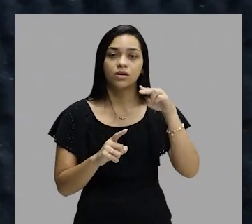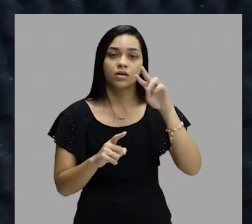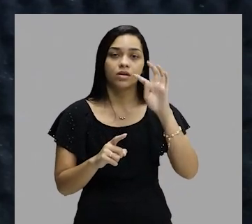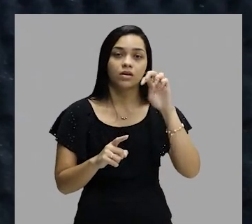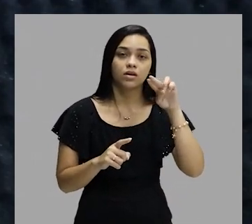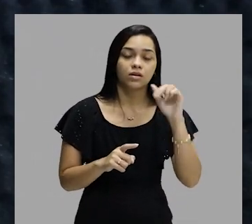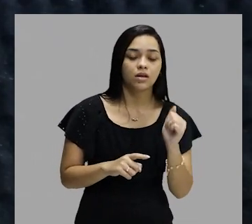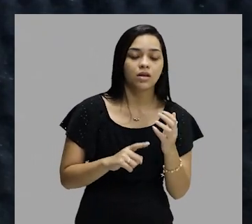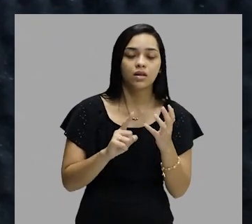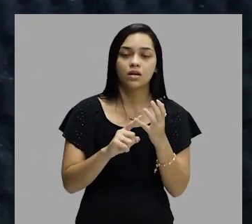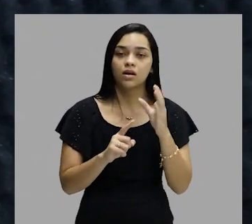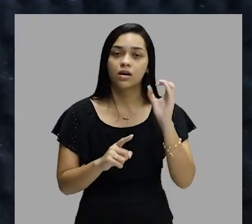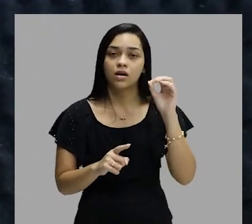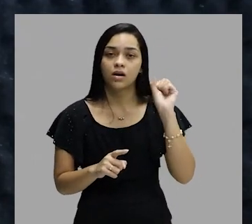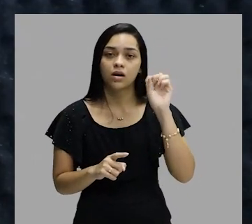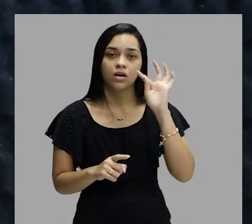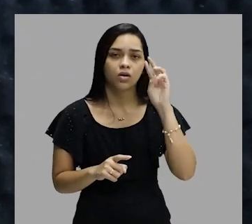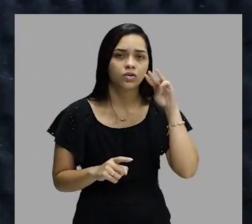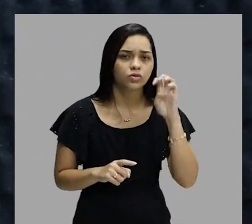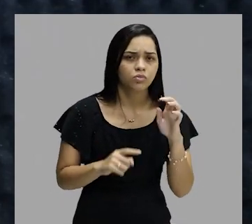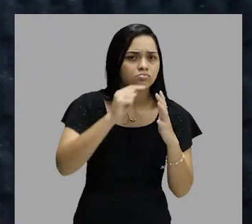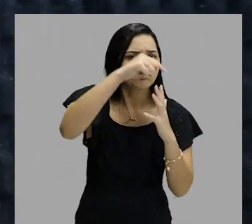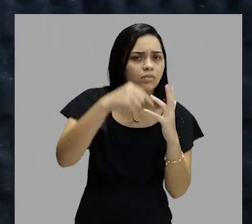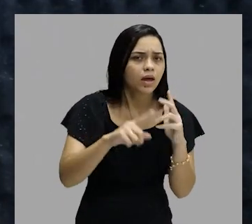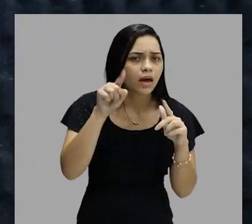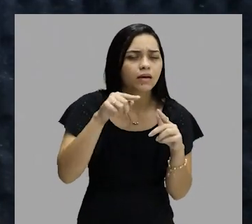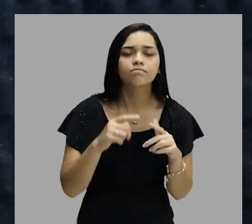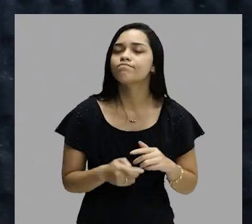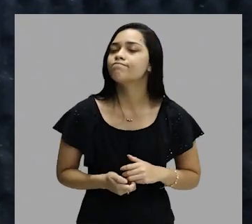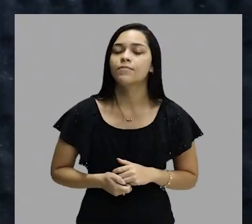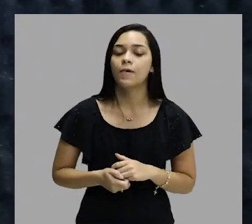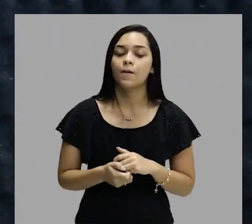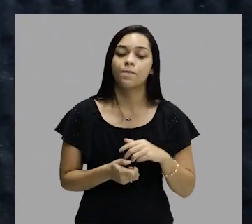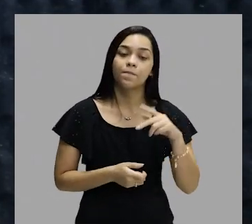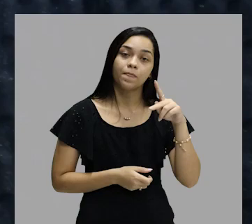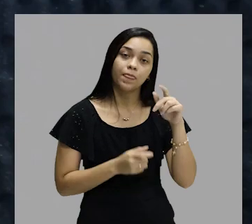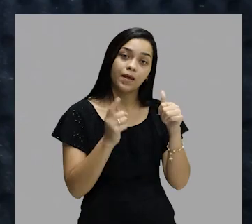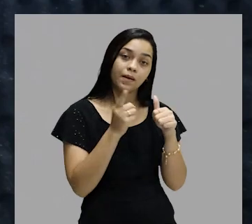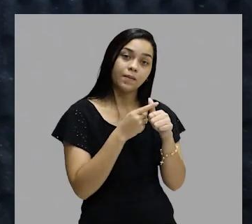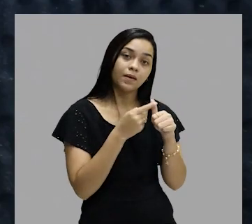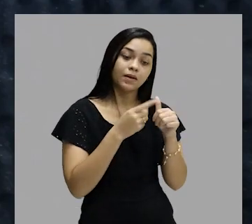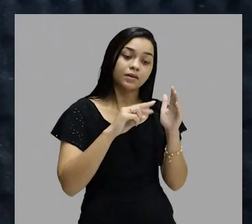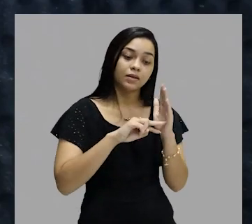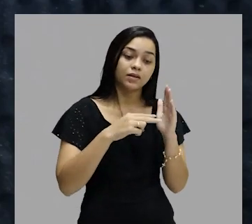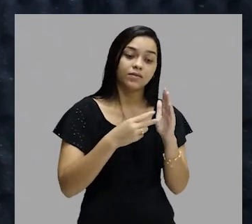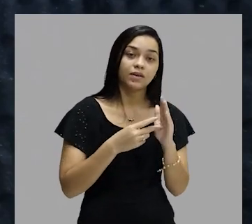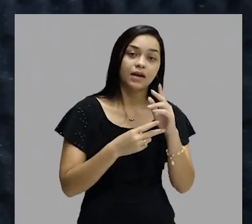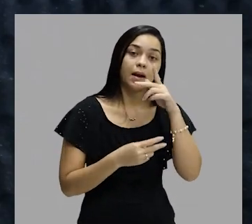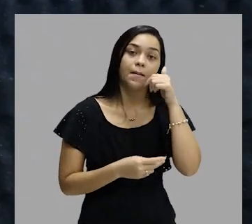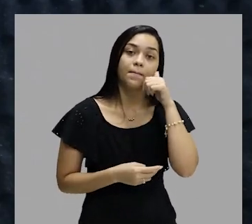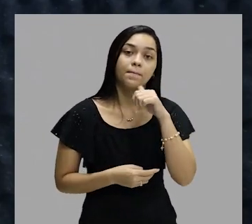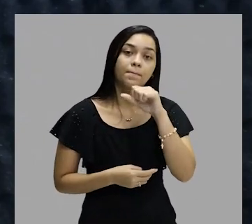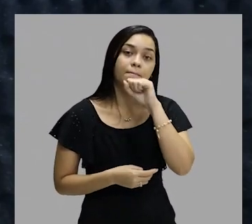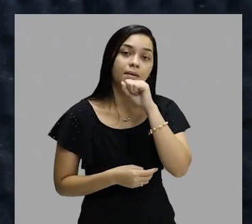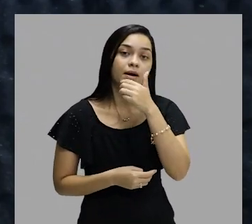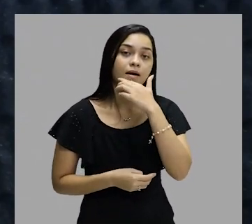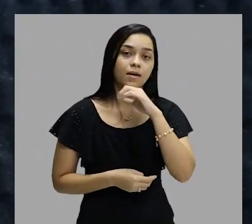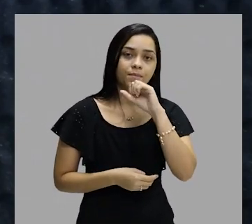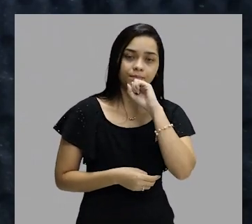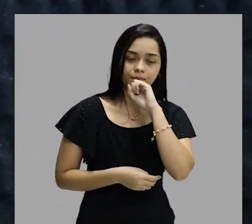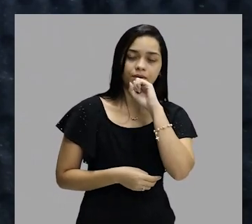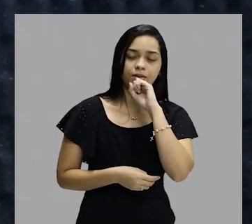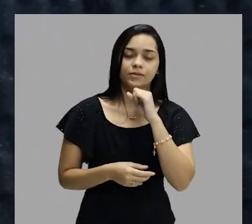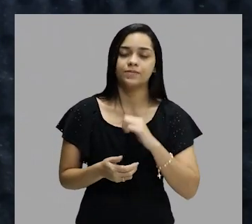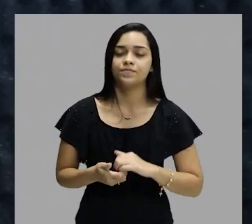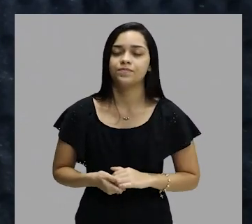costume, mas não é nada disso. Parent significa pais, pai, mãe, tá?